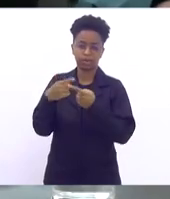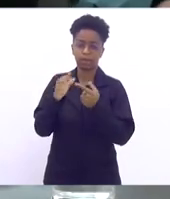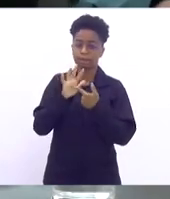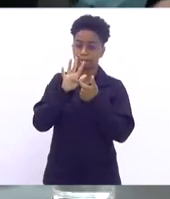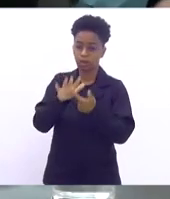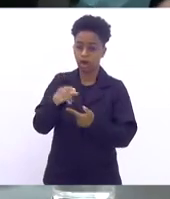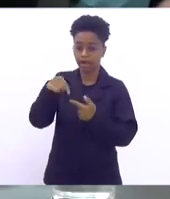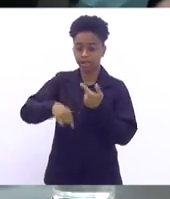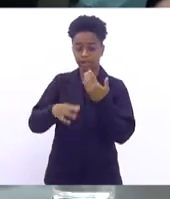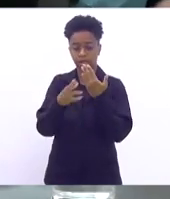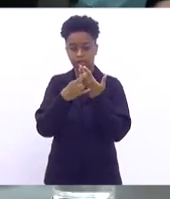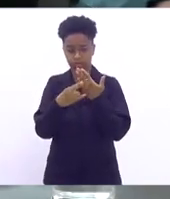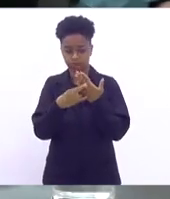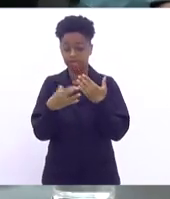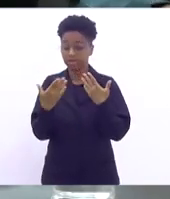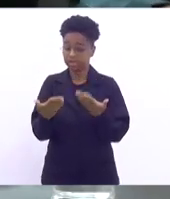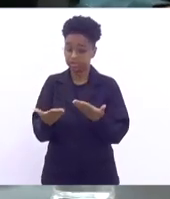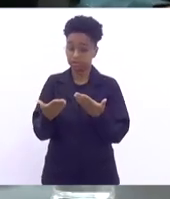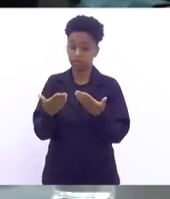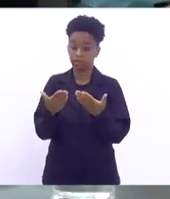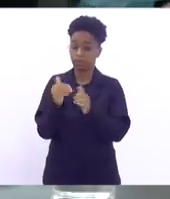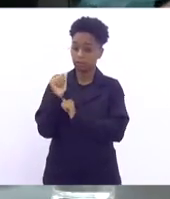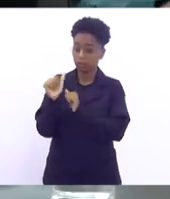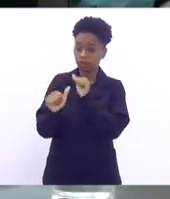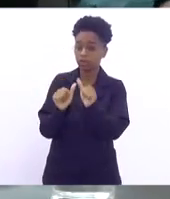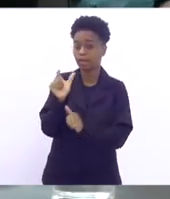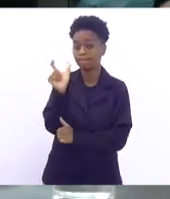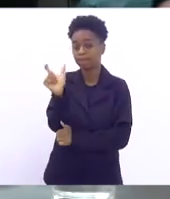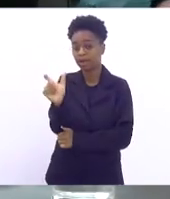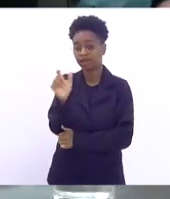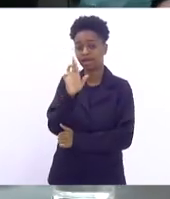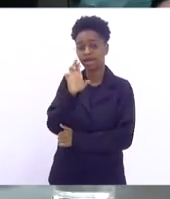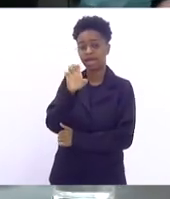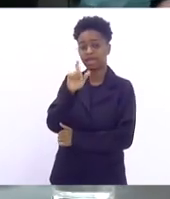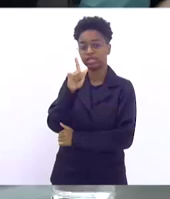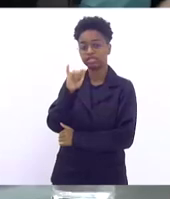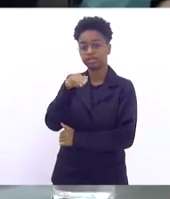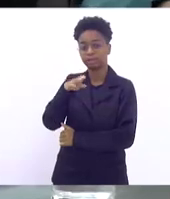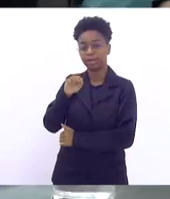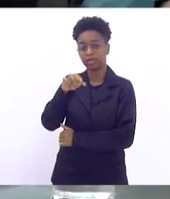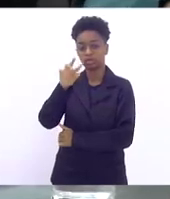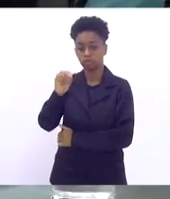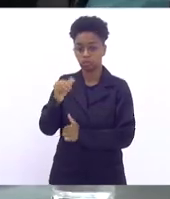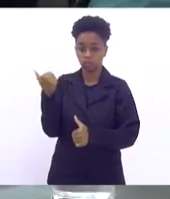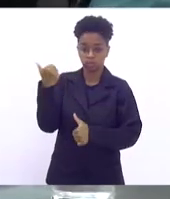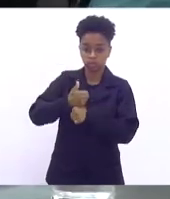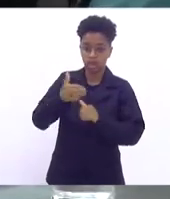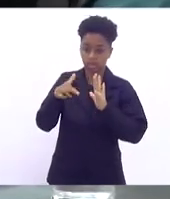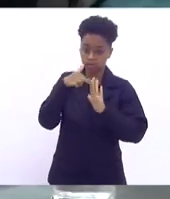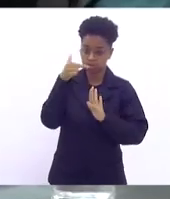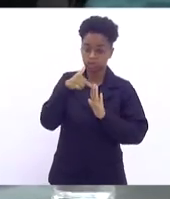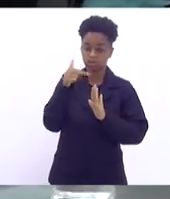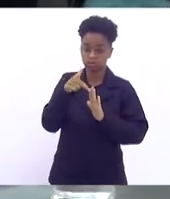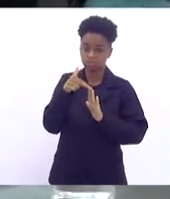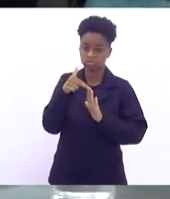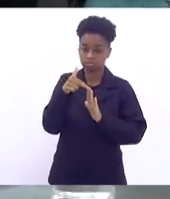neste Regimento estamos trocando a palavra Regimento por resolução